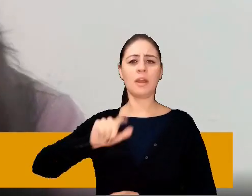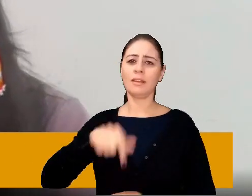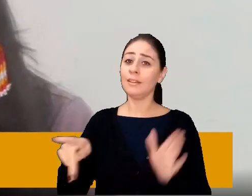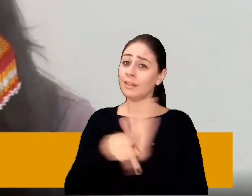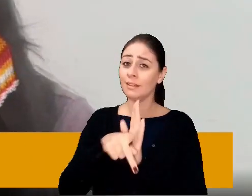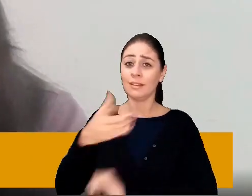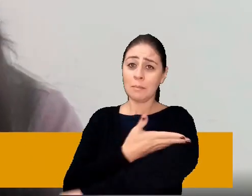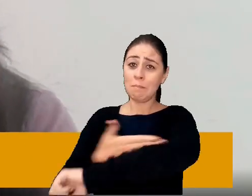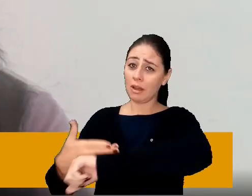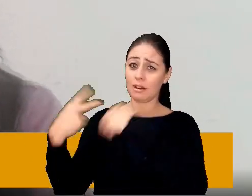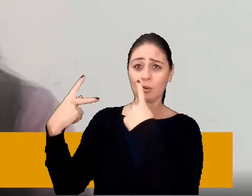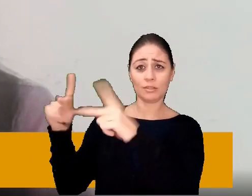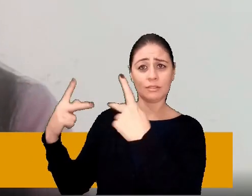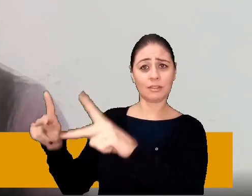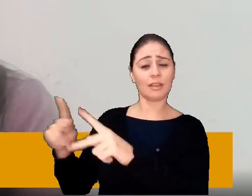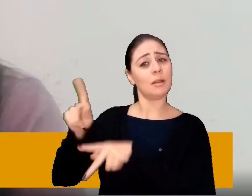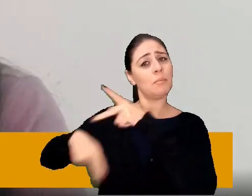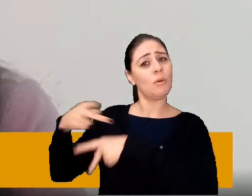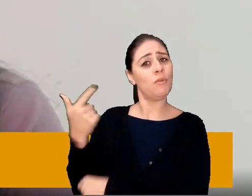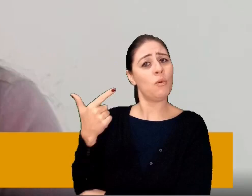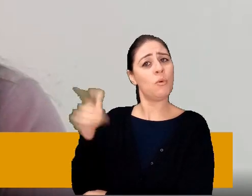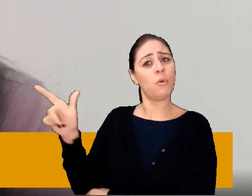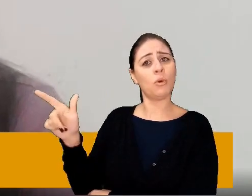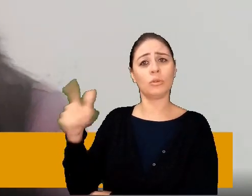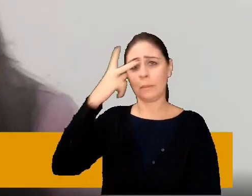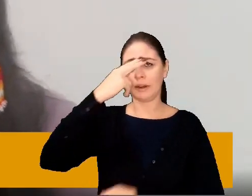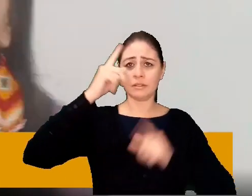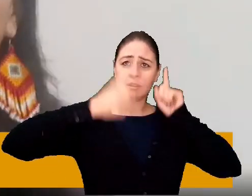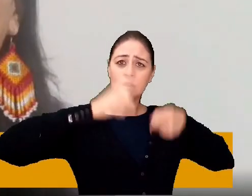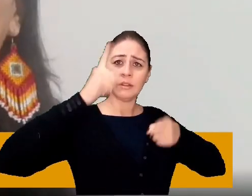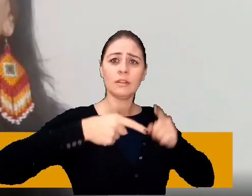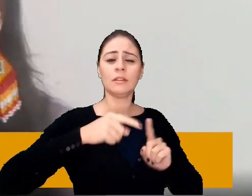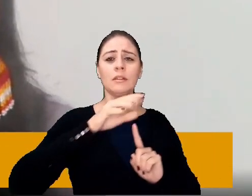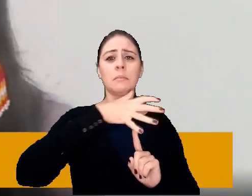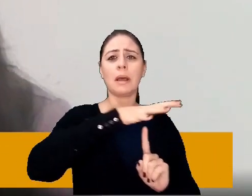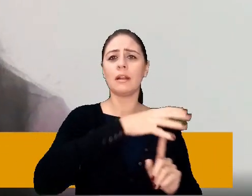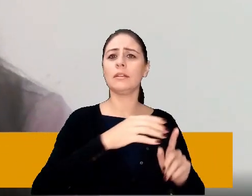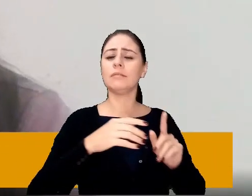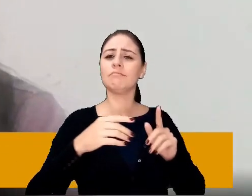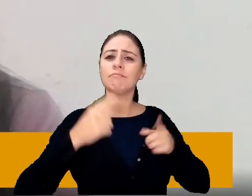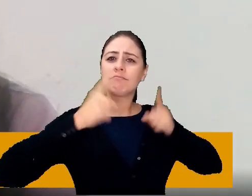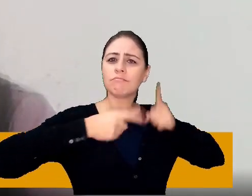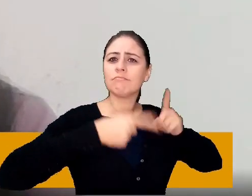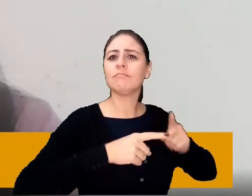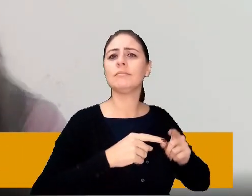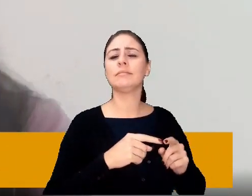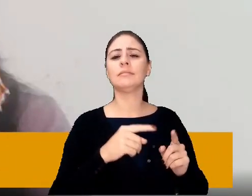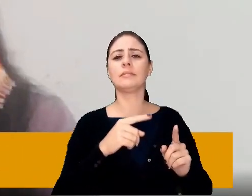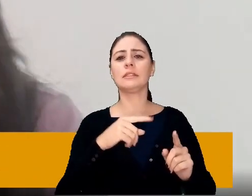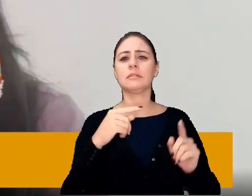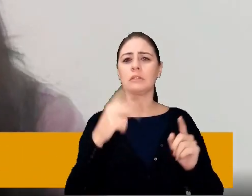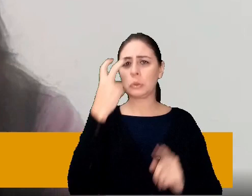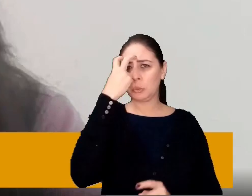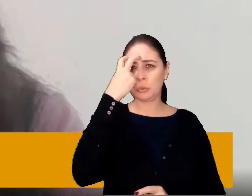é herança dos brancos, isso é herança de um outro povo que colocou isso na cabeça dos indígenas, que isso é herança da gente, mas isso